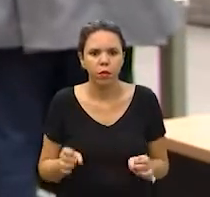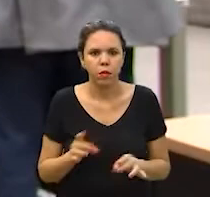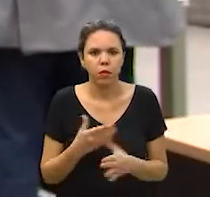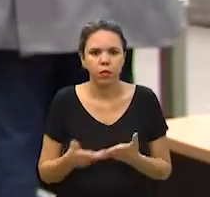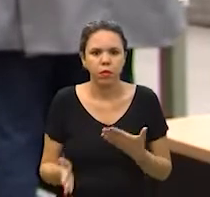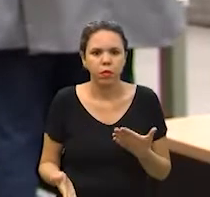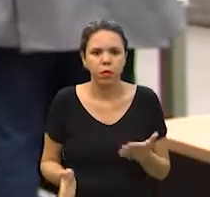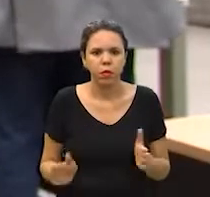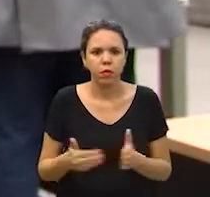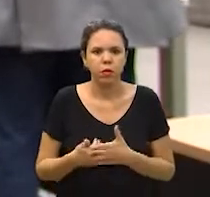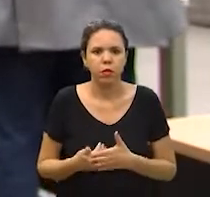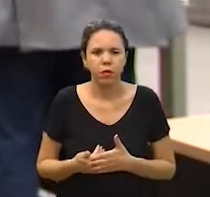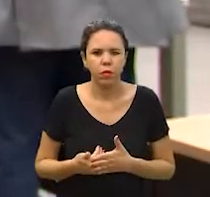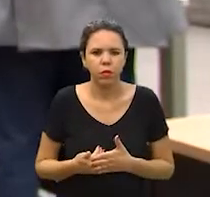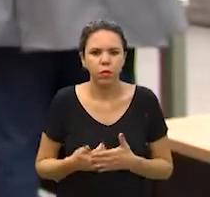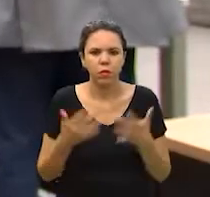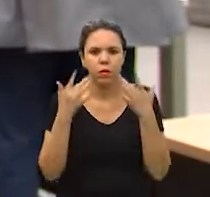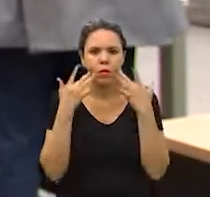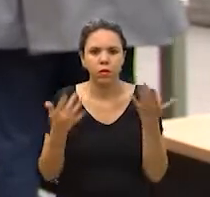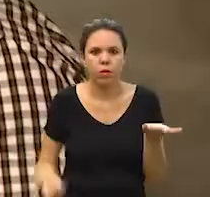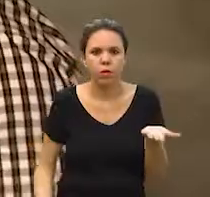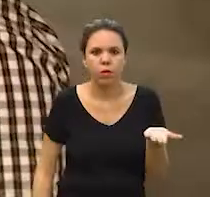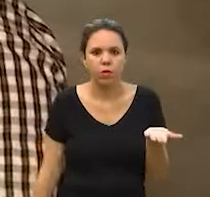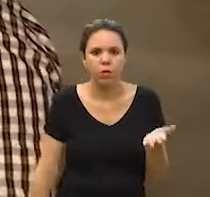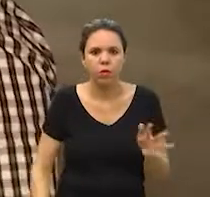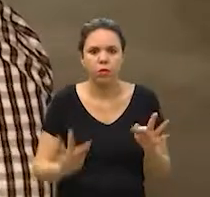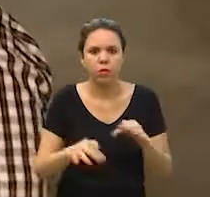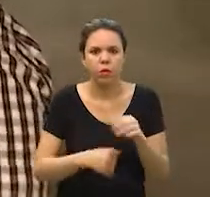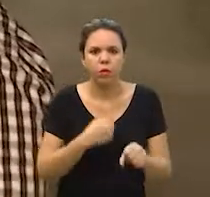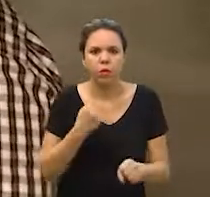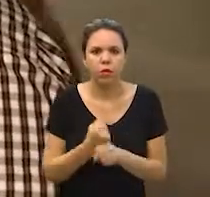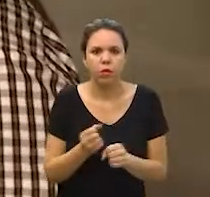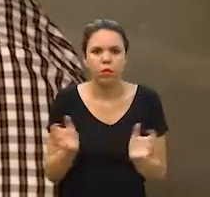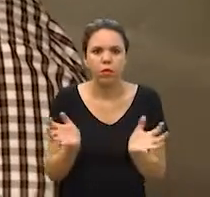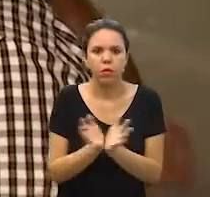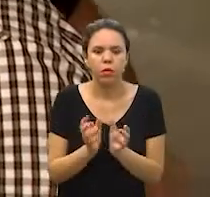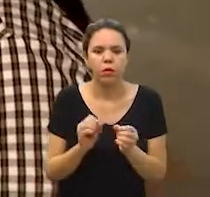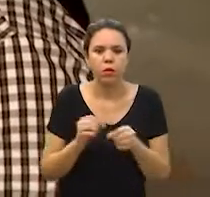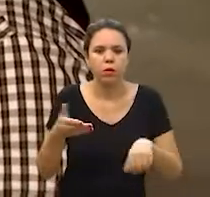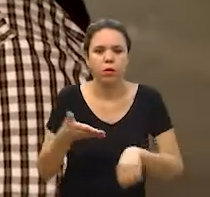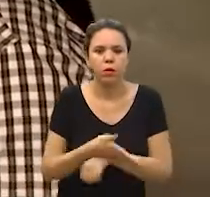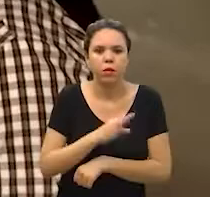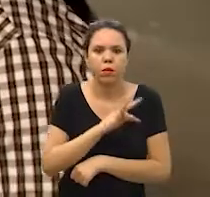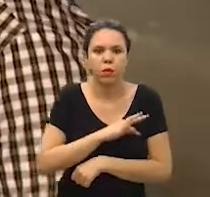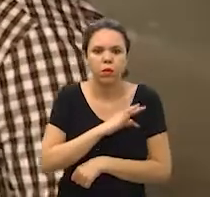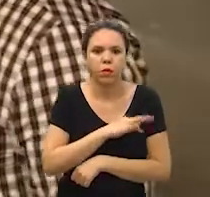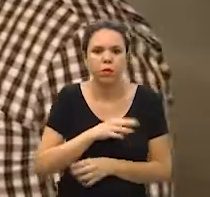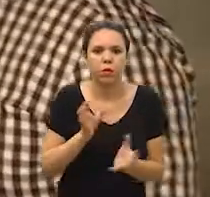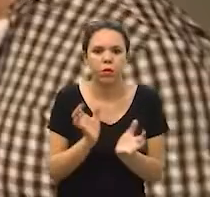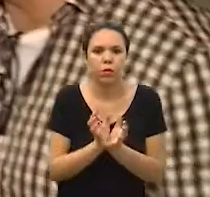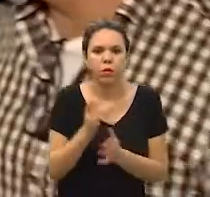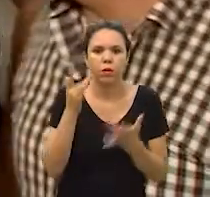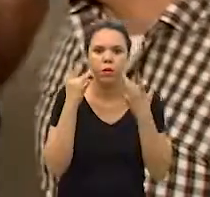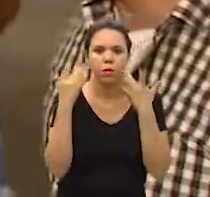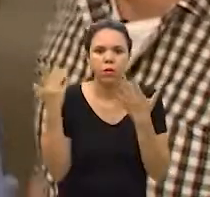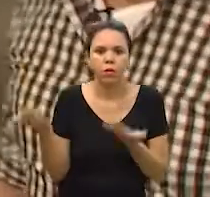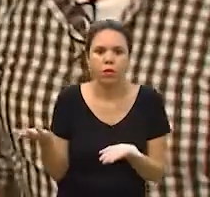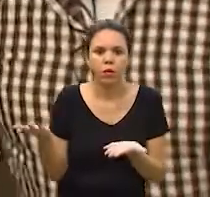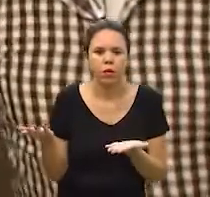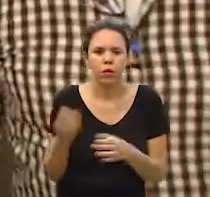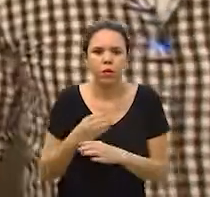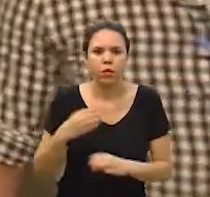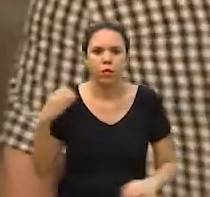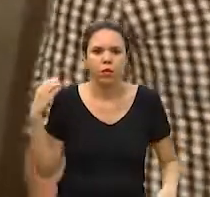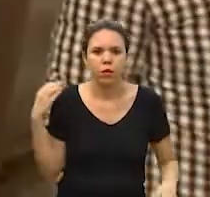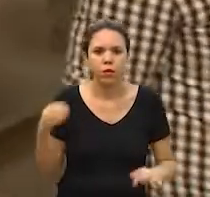que acabaram levando ao fechamento do teatro. No final do ano passado, a comissão fez uma visita técnica no Centro de Convivência,